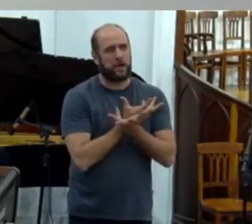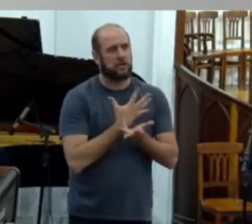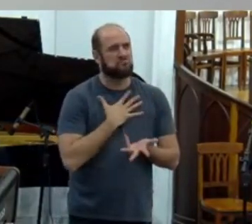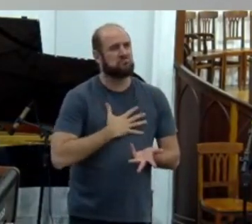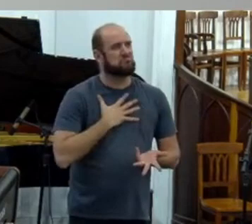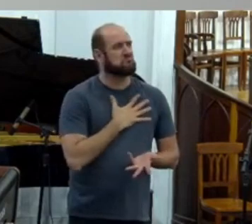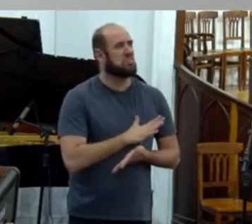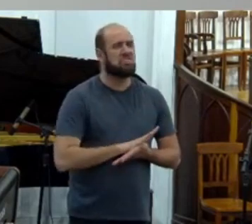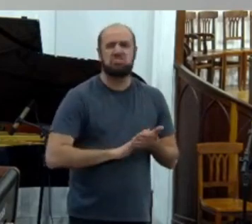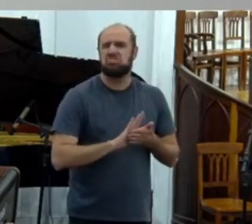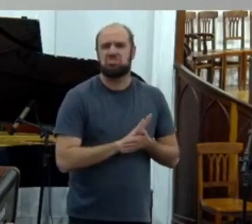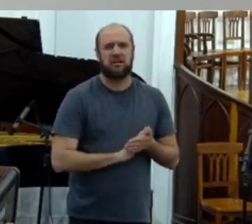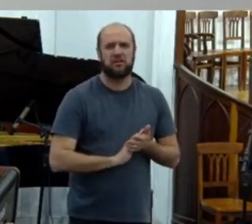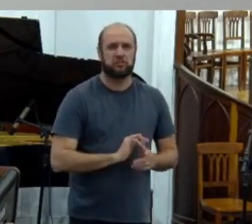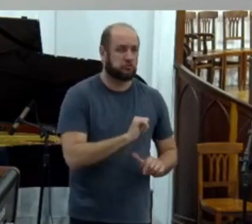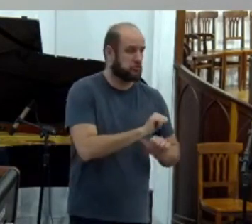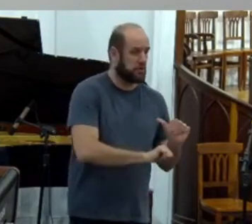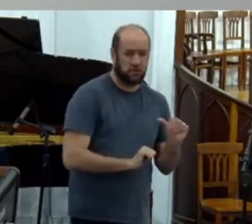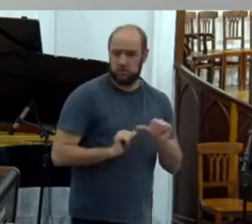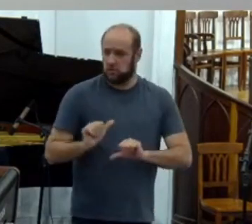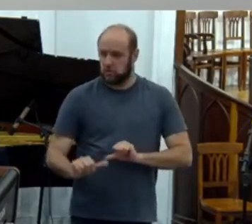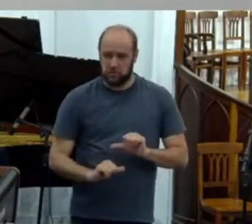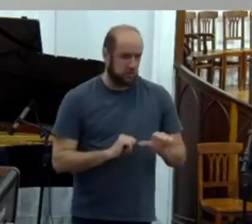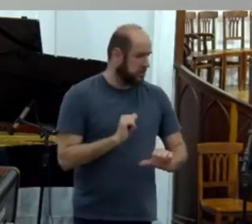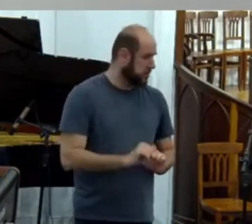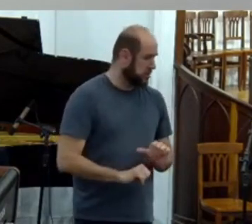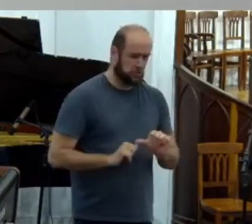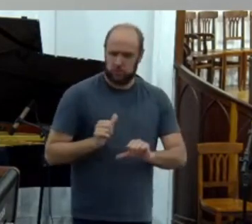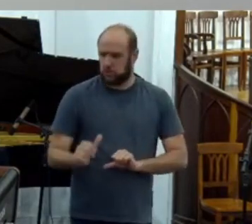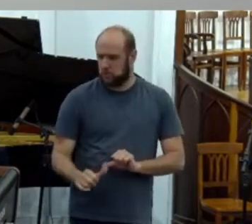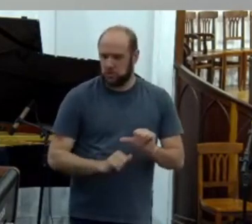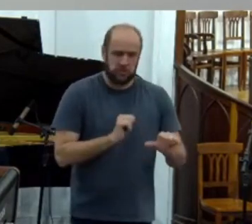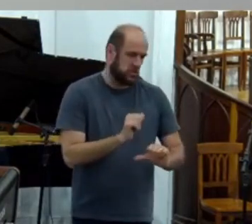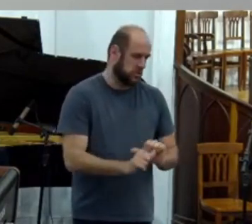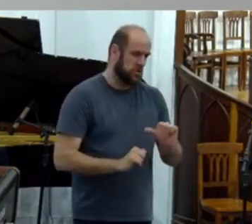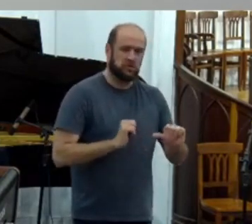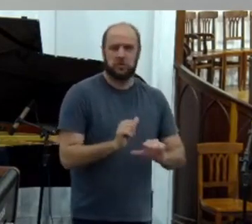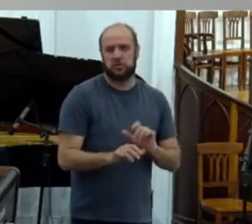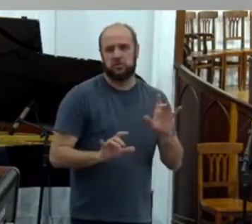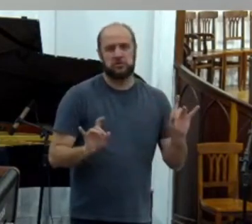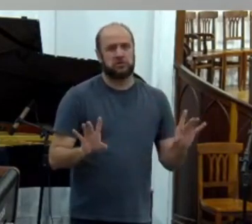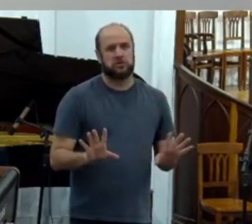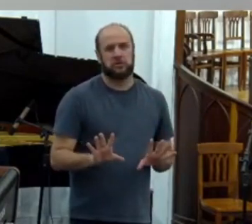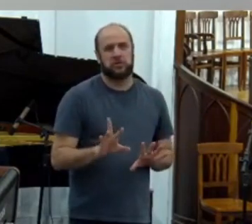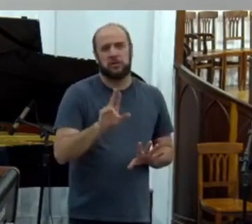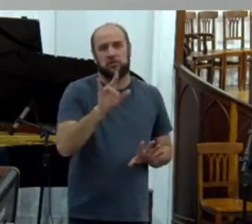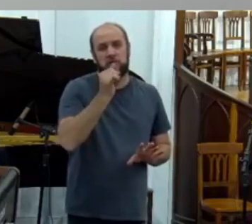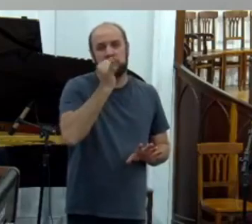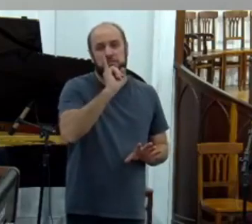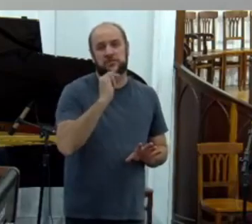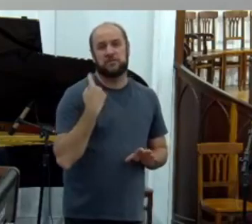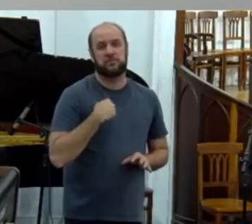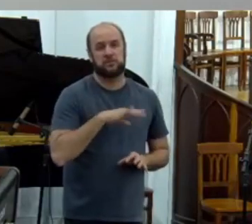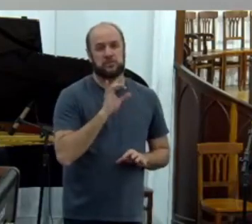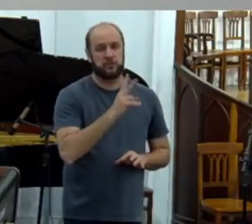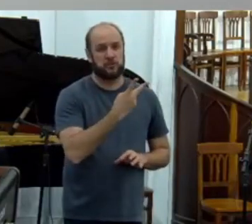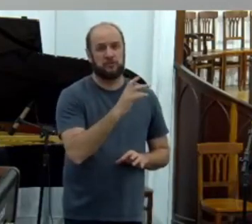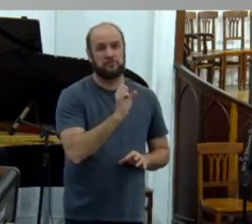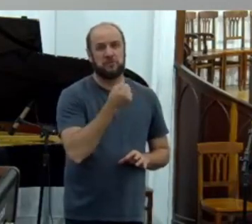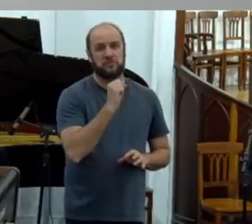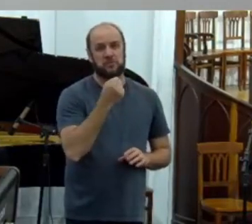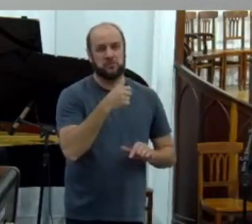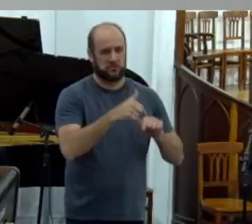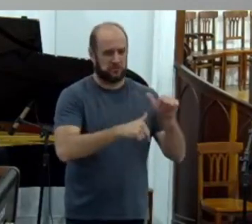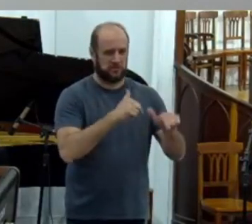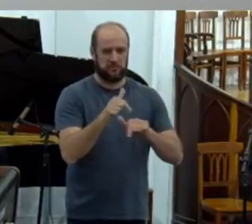E nós trocamos de uma atividade para outra como a gente trocaria se nós tivéssemos só 28 atividades a nosso dispor. Mas